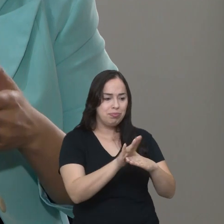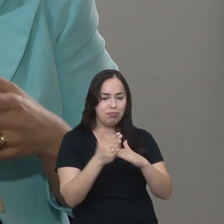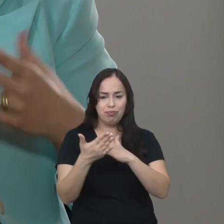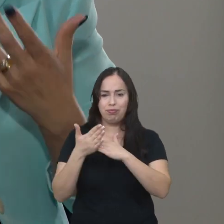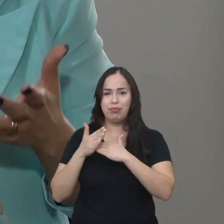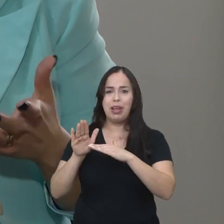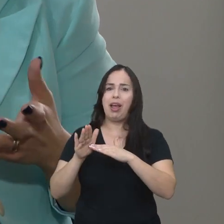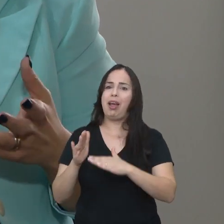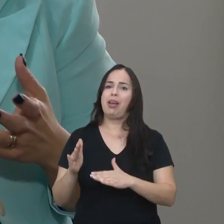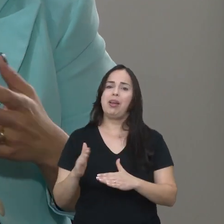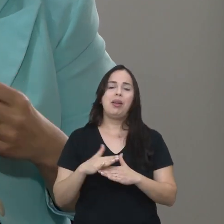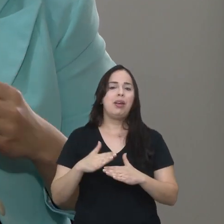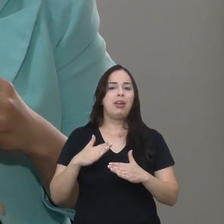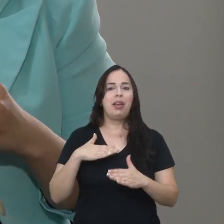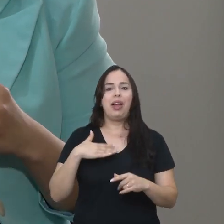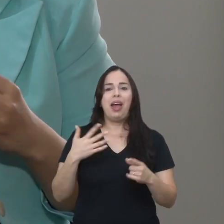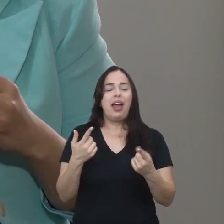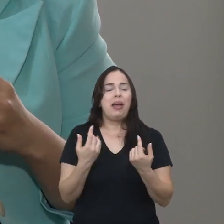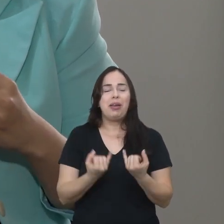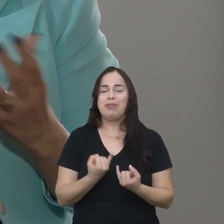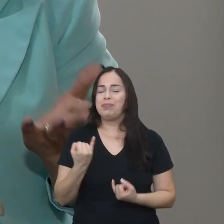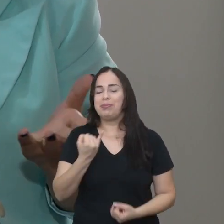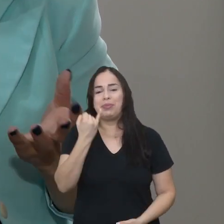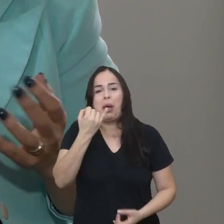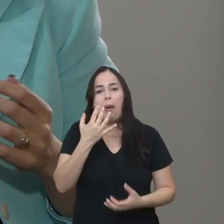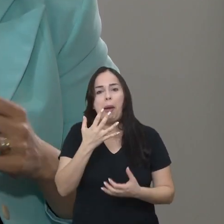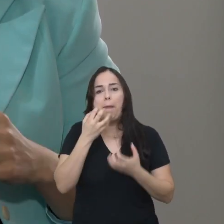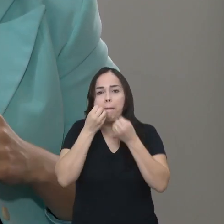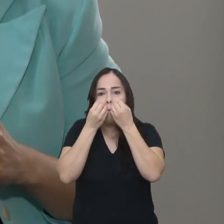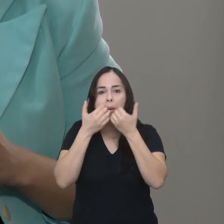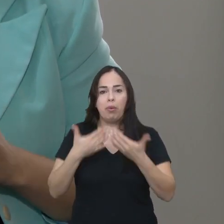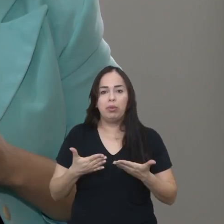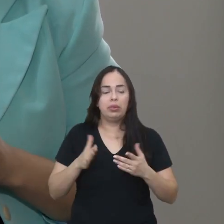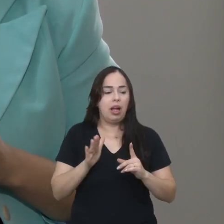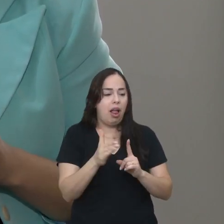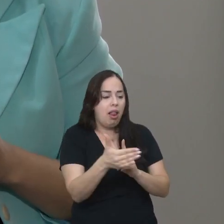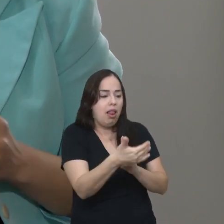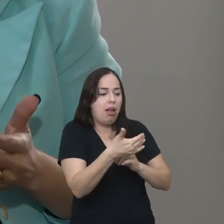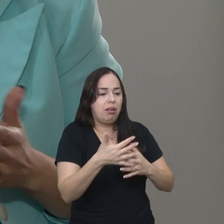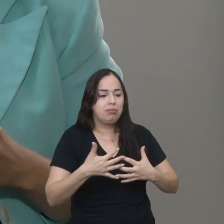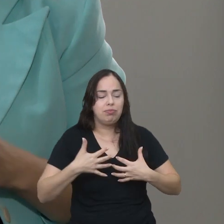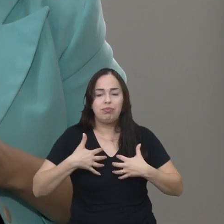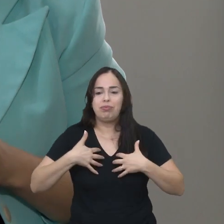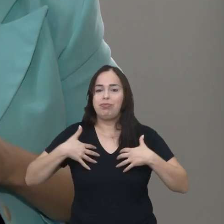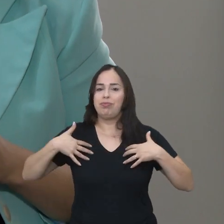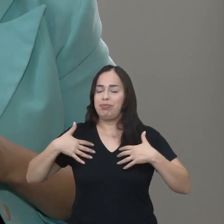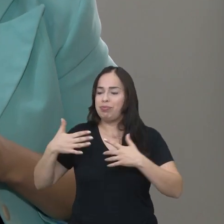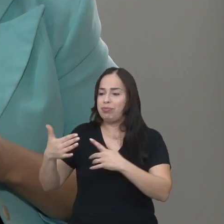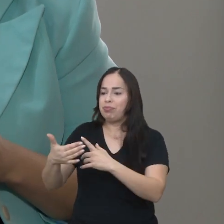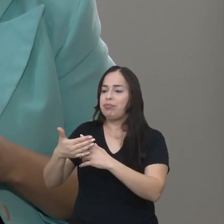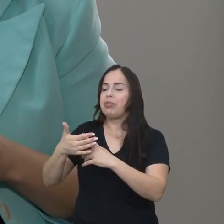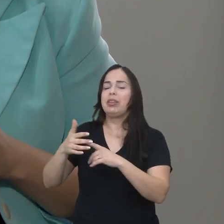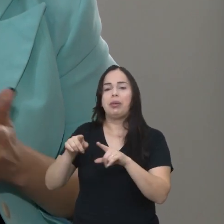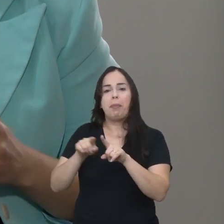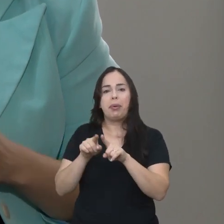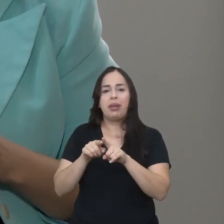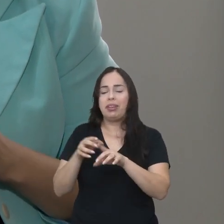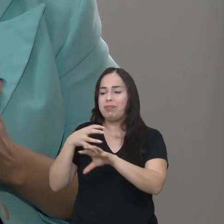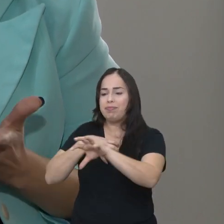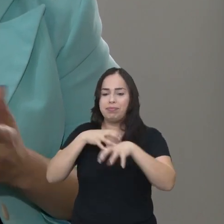nesse projeto É uma honra muito grande né acolher mães também que